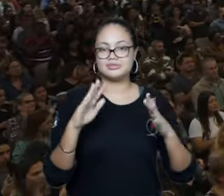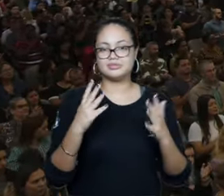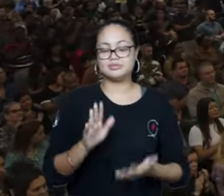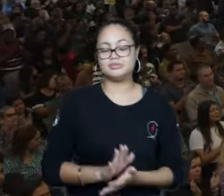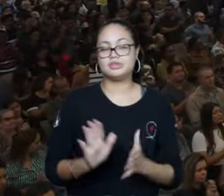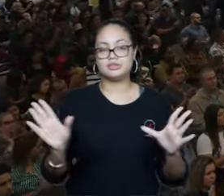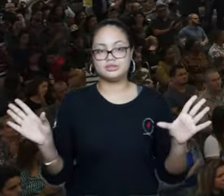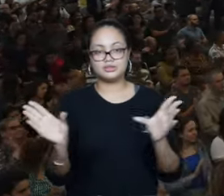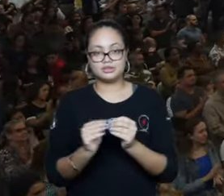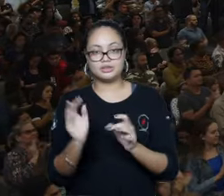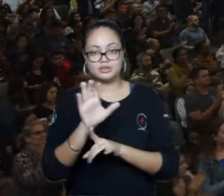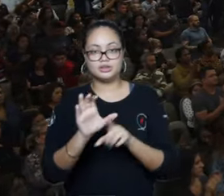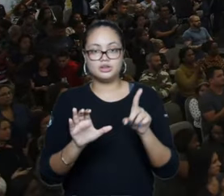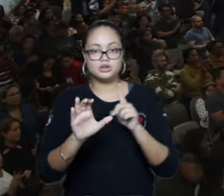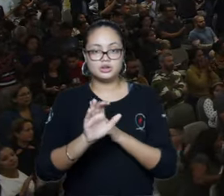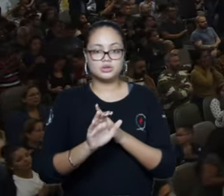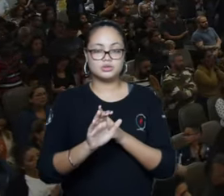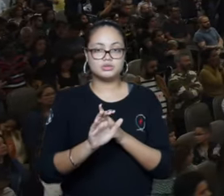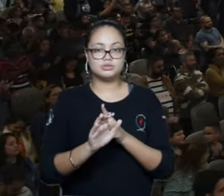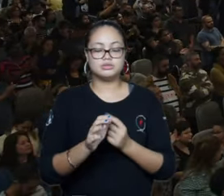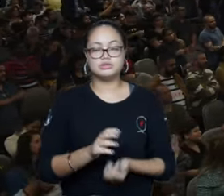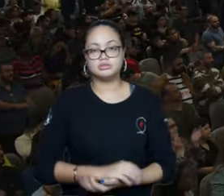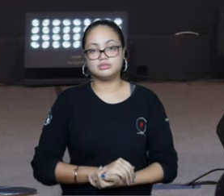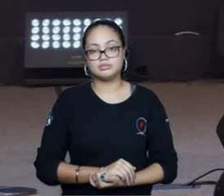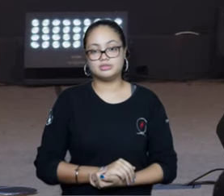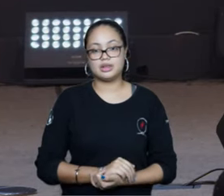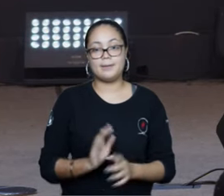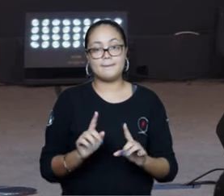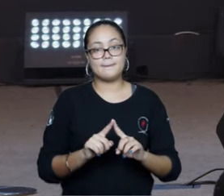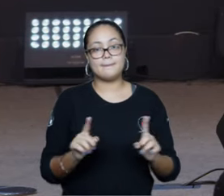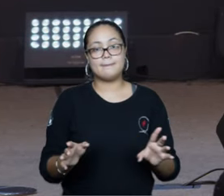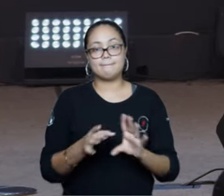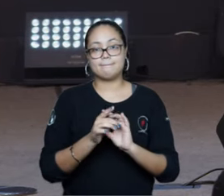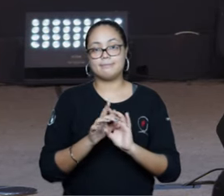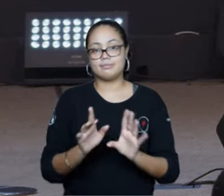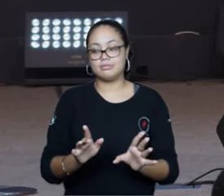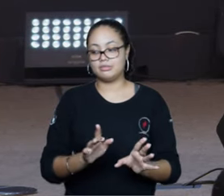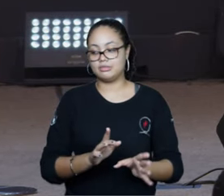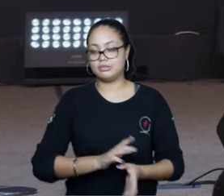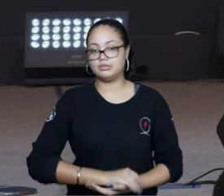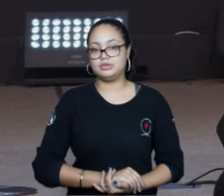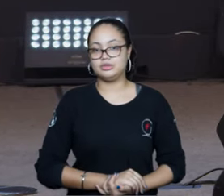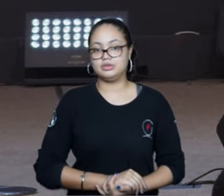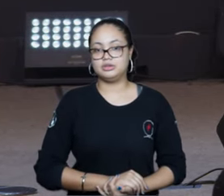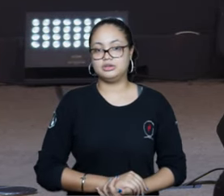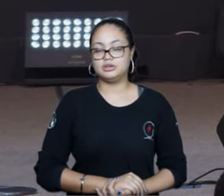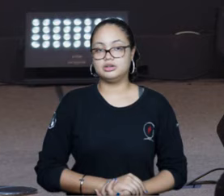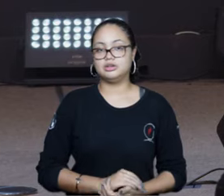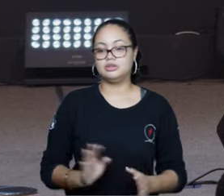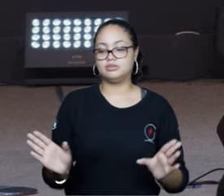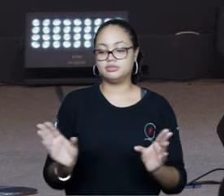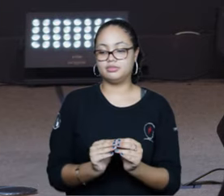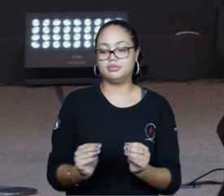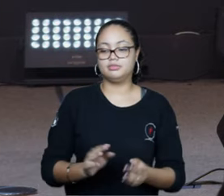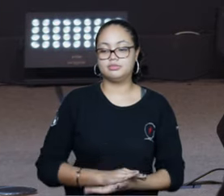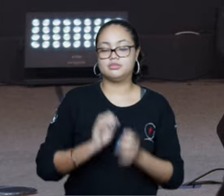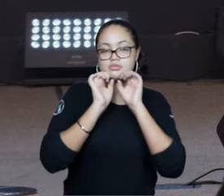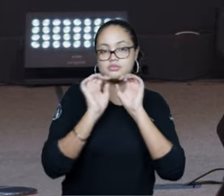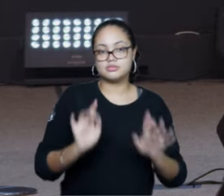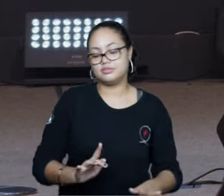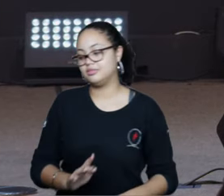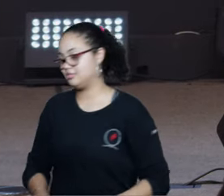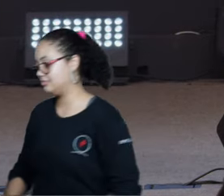eu vou terminar esse permita-me Por favor aguarde um pouquinho eu já vou encerrar e vou dar benção